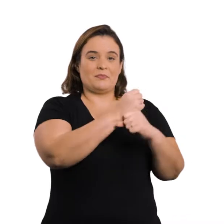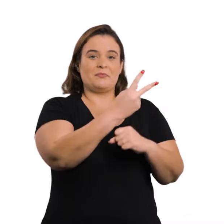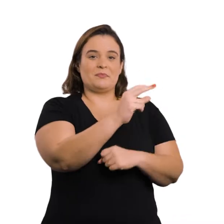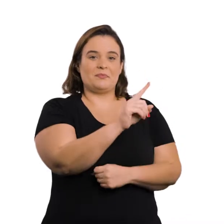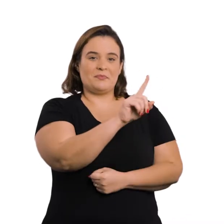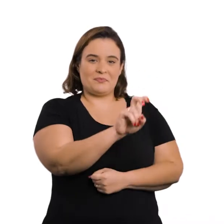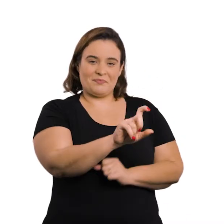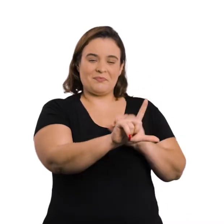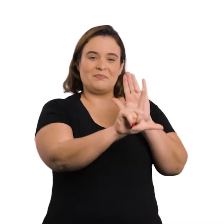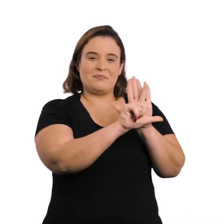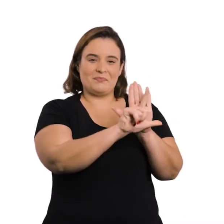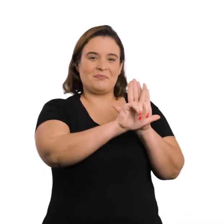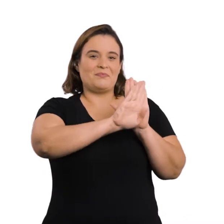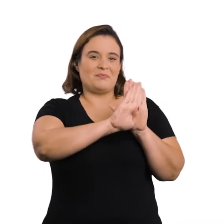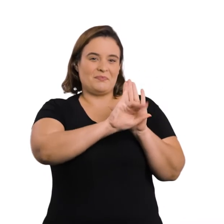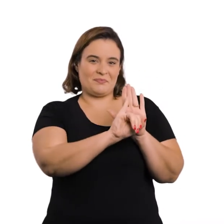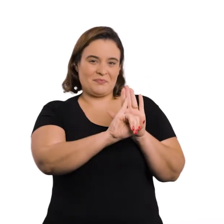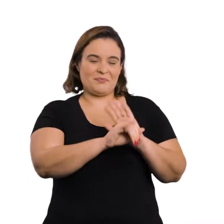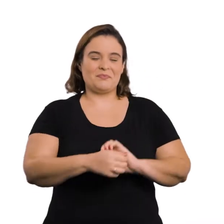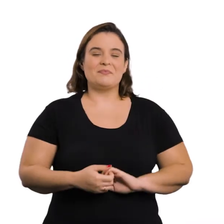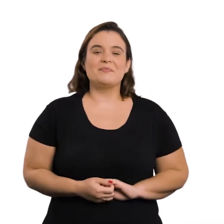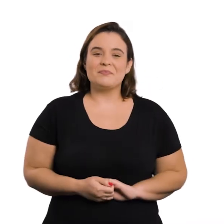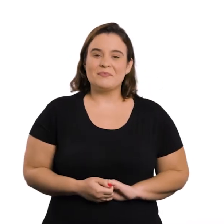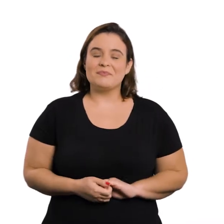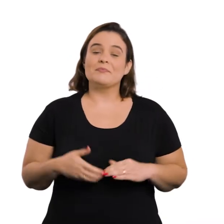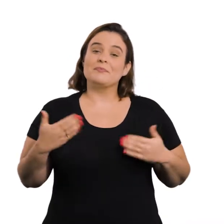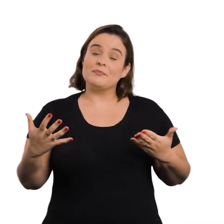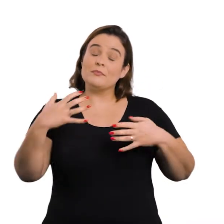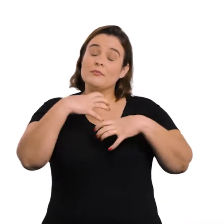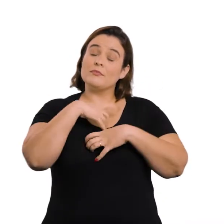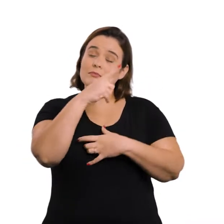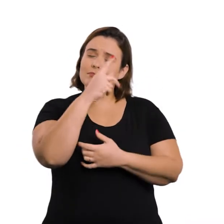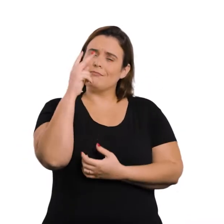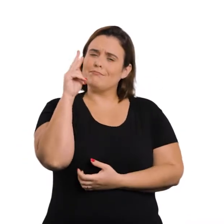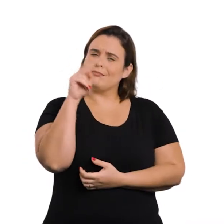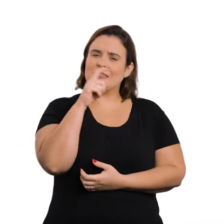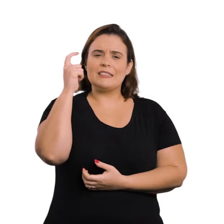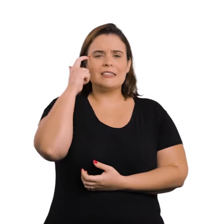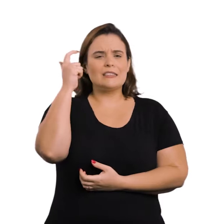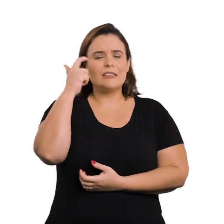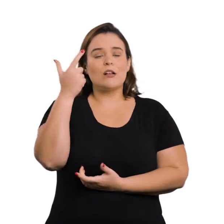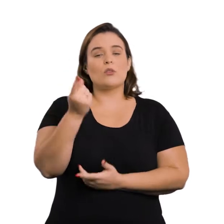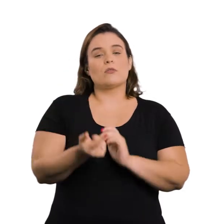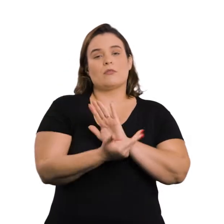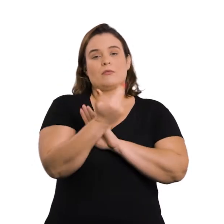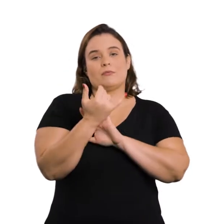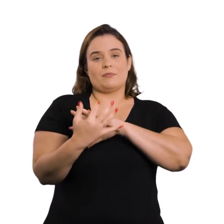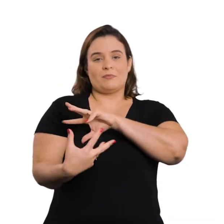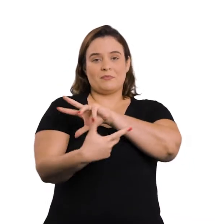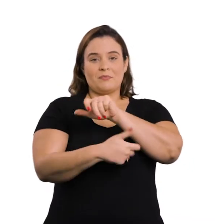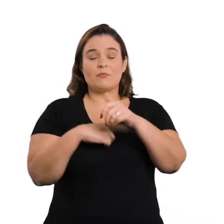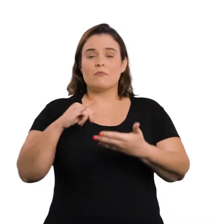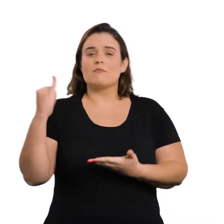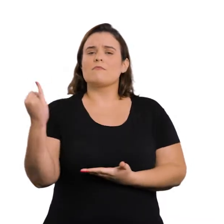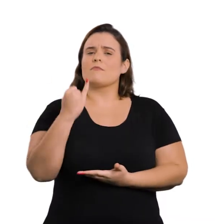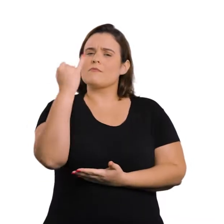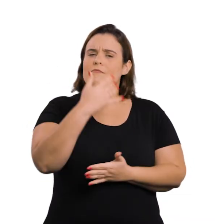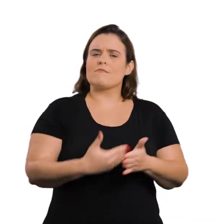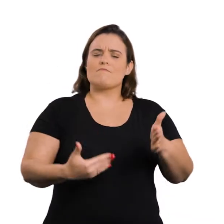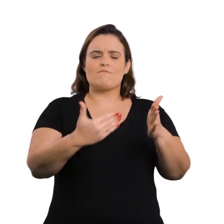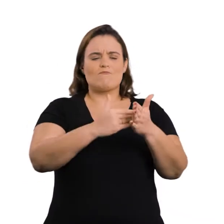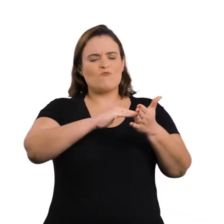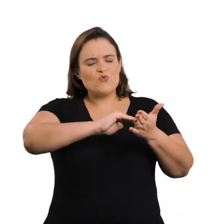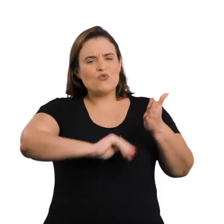Lei Brasileira de Inclusão, LBI. Nessa perspectiva, o desenho universal é um conceito fundamental para a eliminação